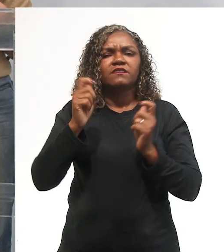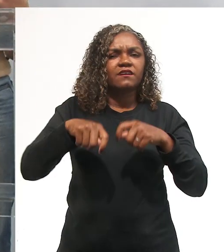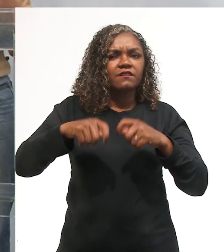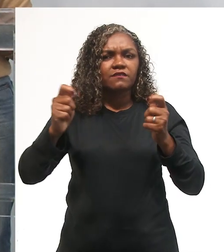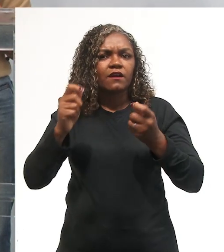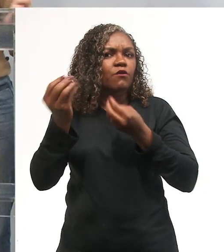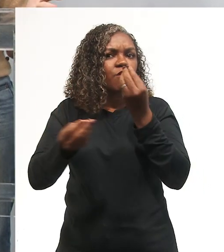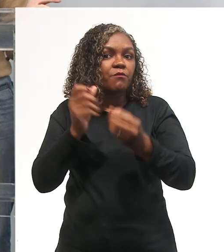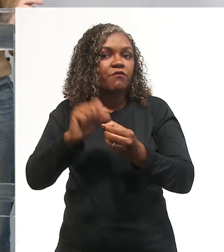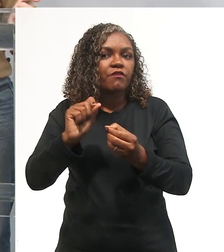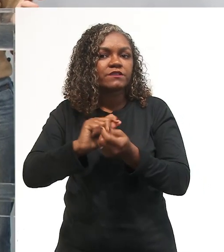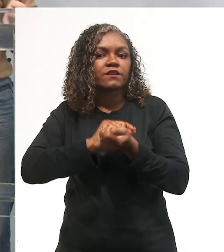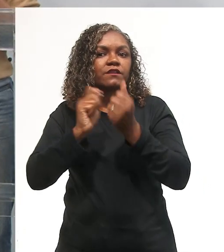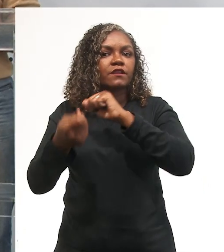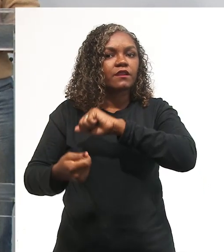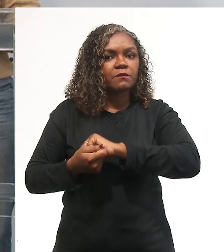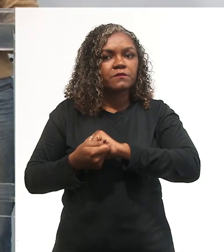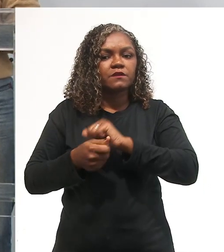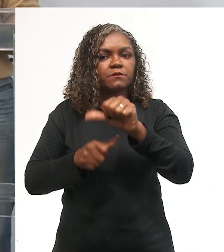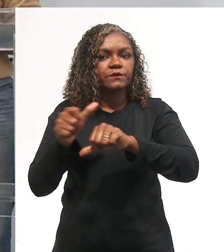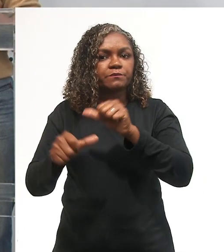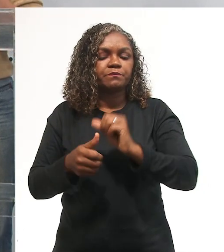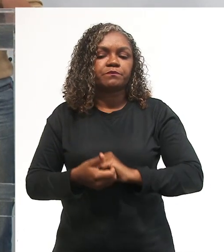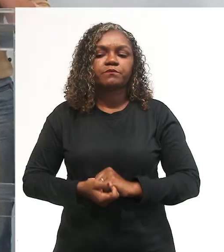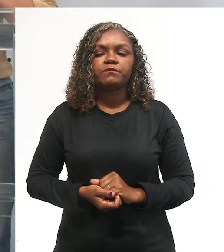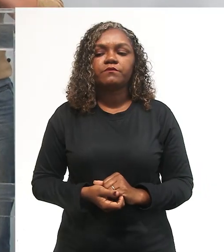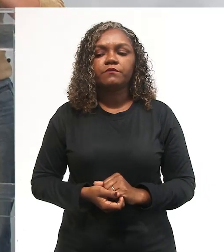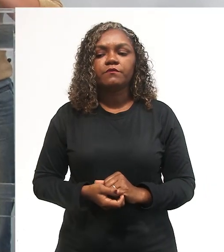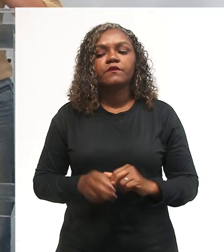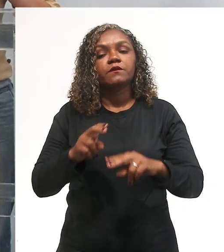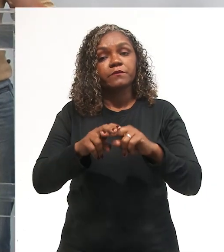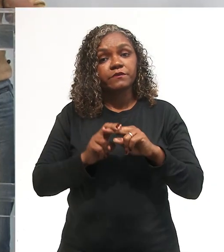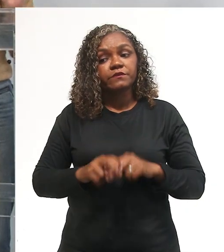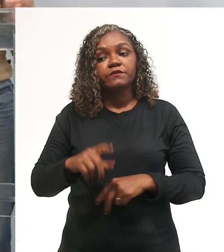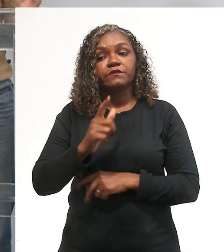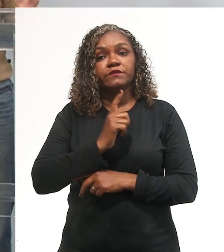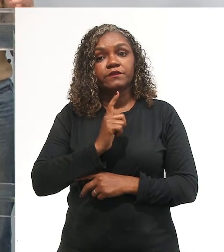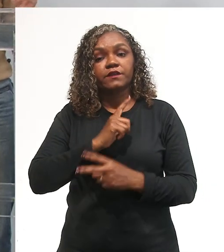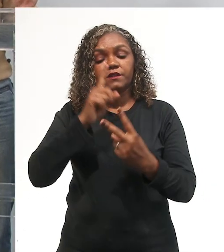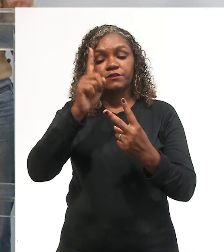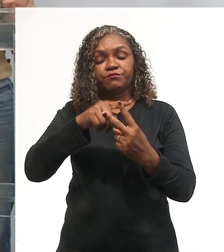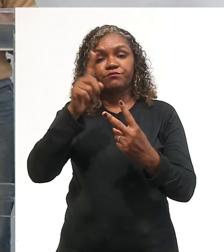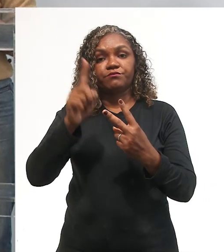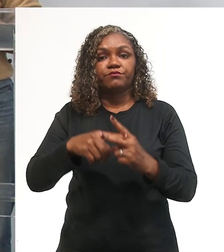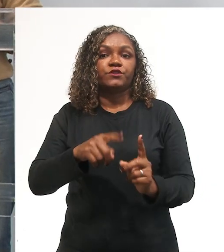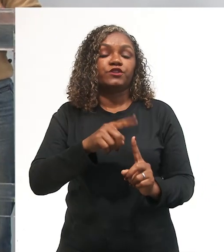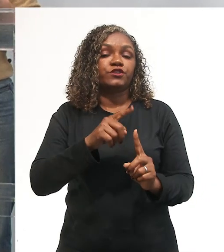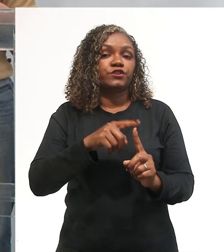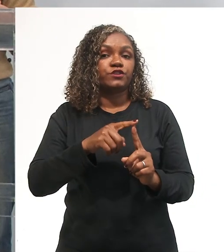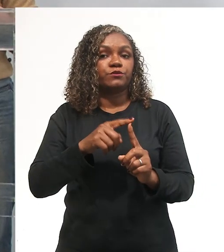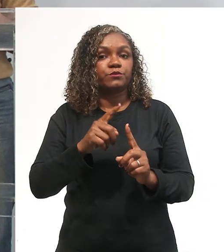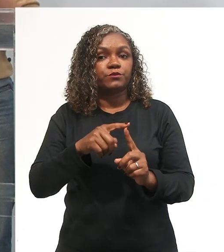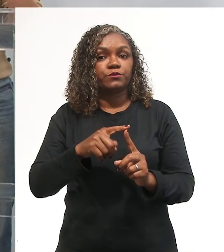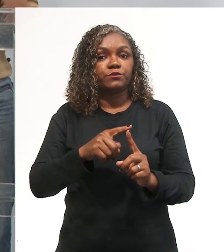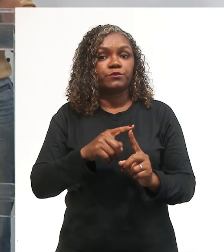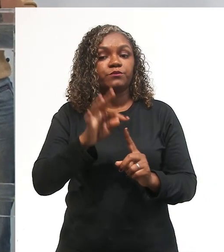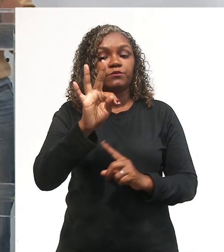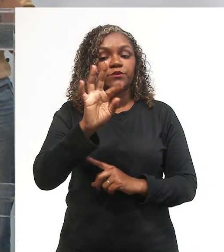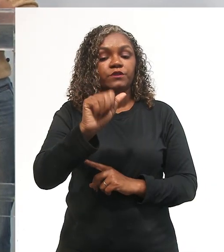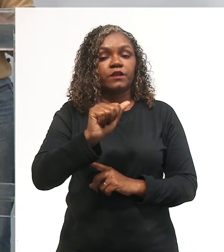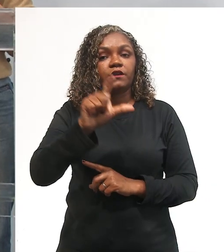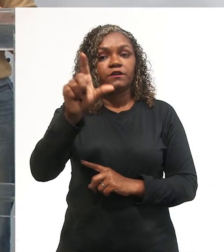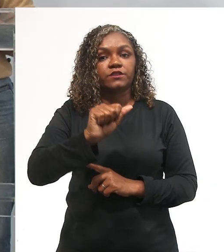fazer essa mudança, né? Então, a gente vai ter dois tipos de taxas, né?